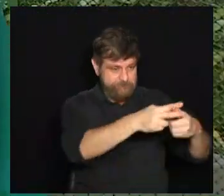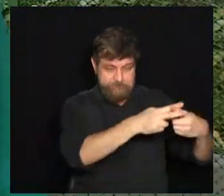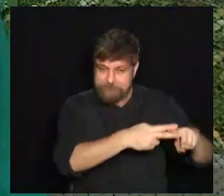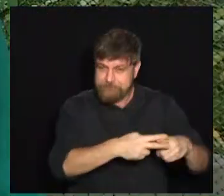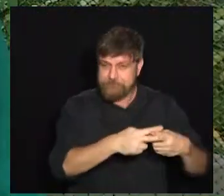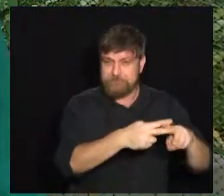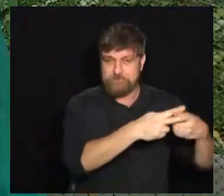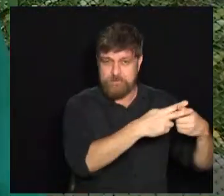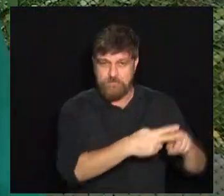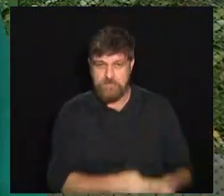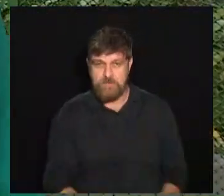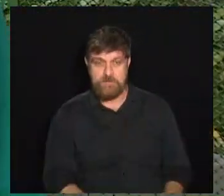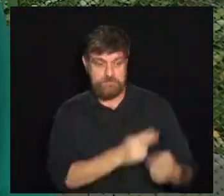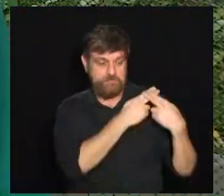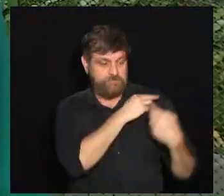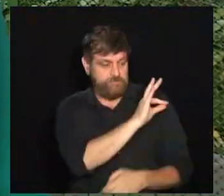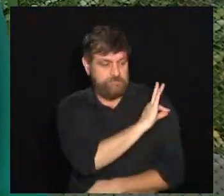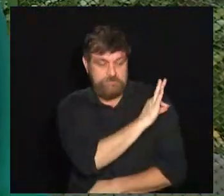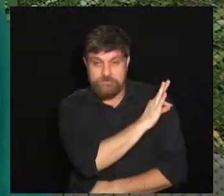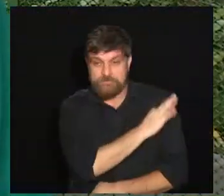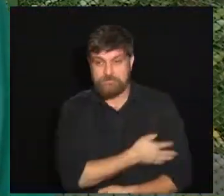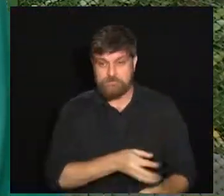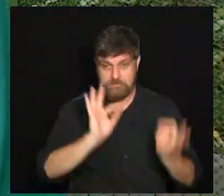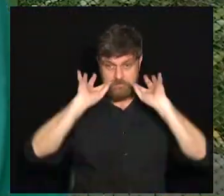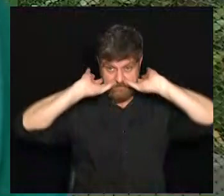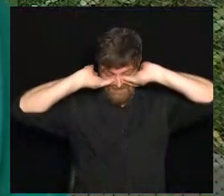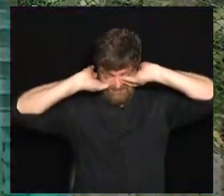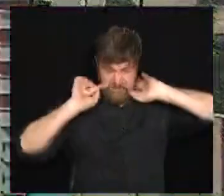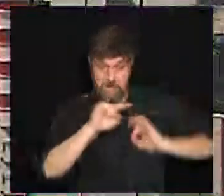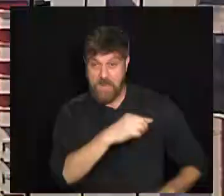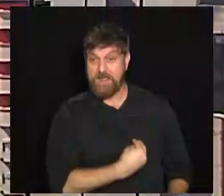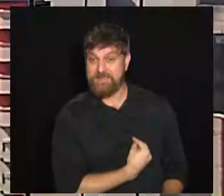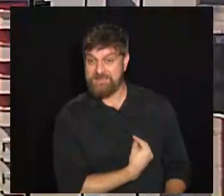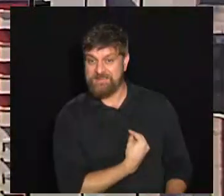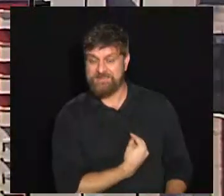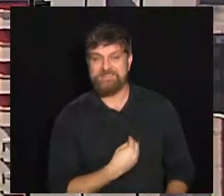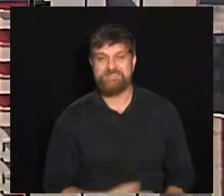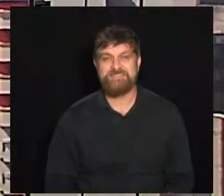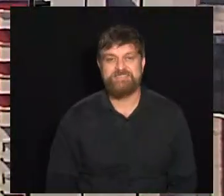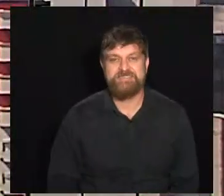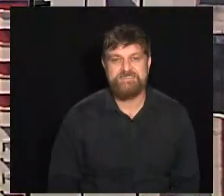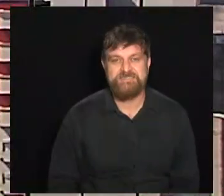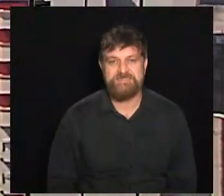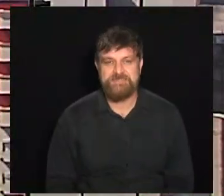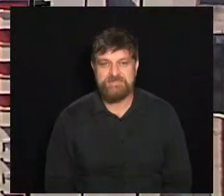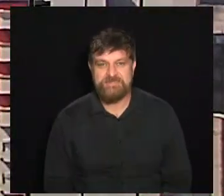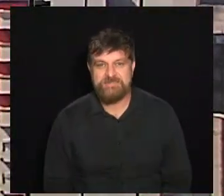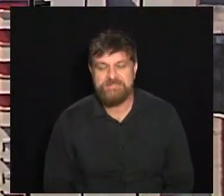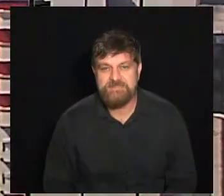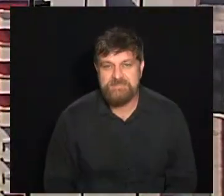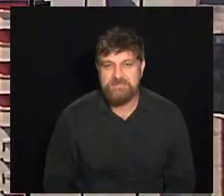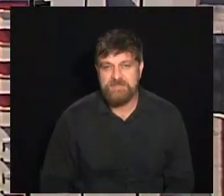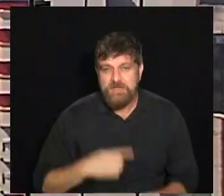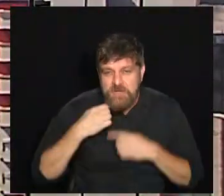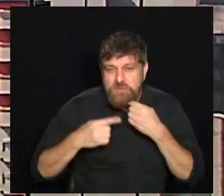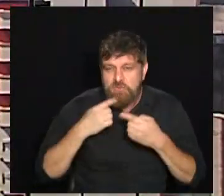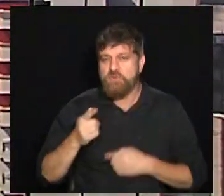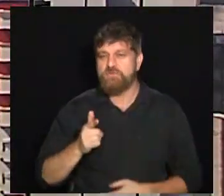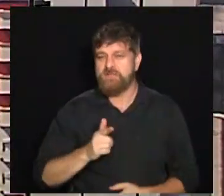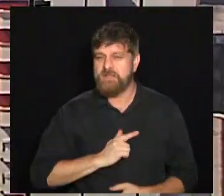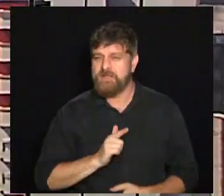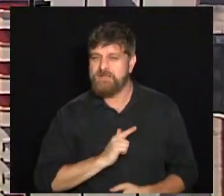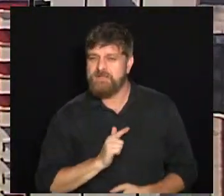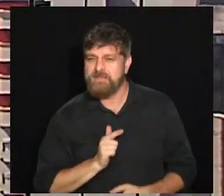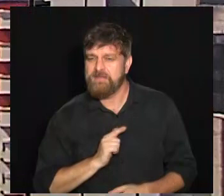pelo DPJ e essas corujas já estão lá também. Olha só, você que tem alguma dúvida,